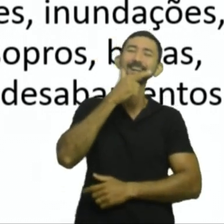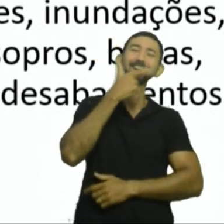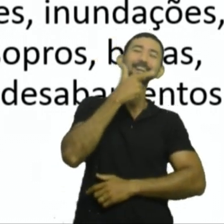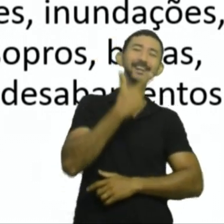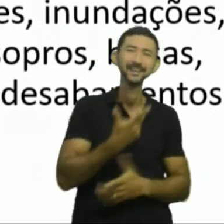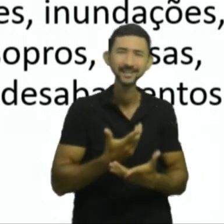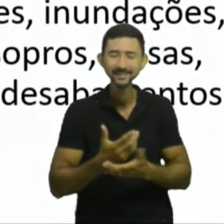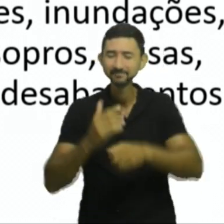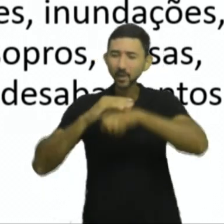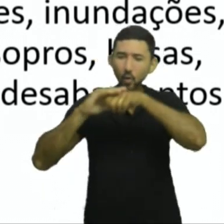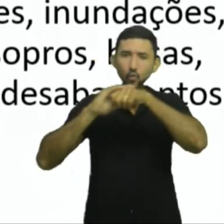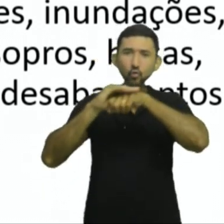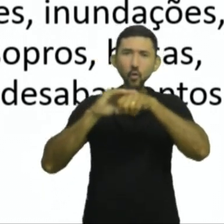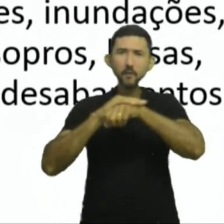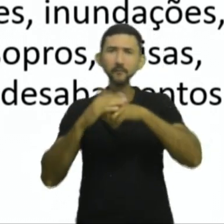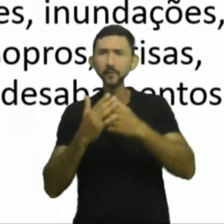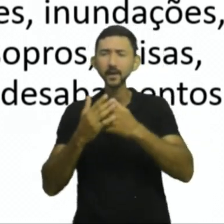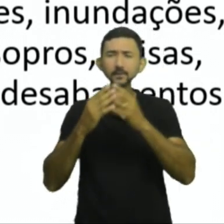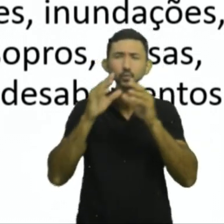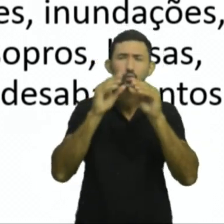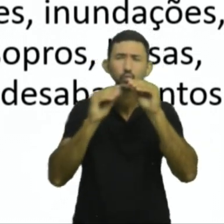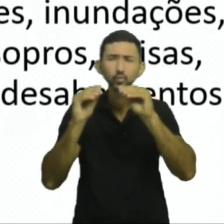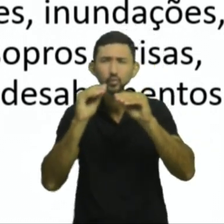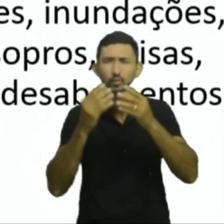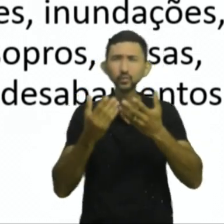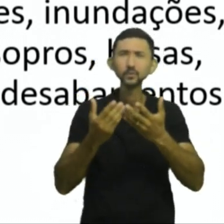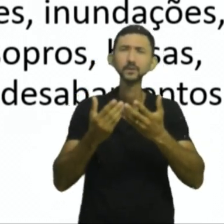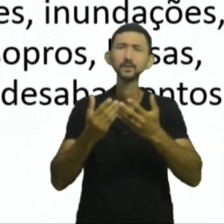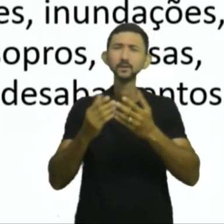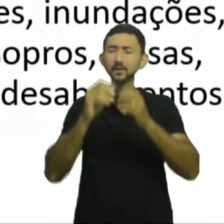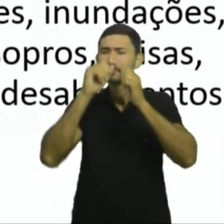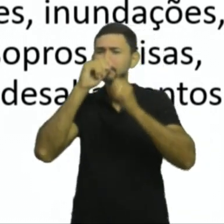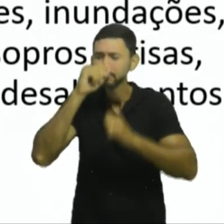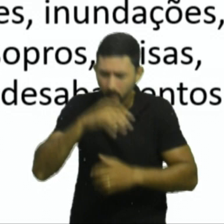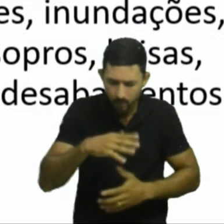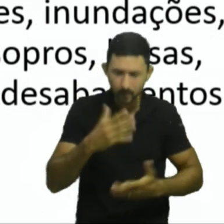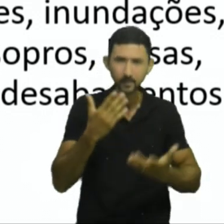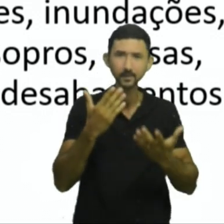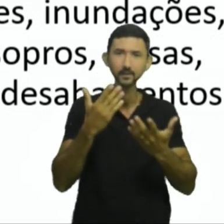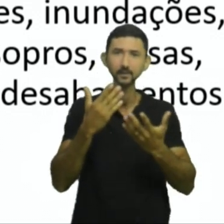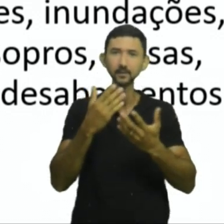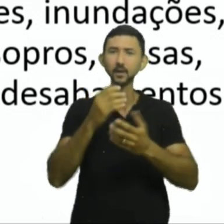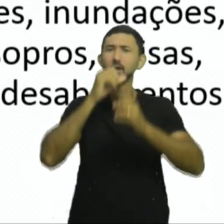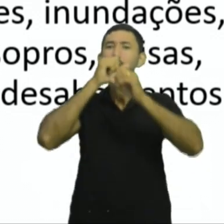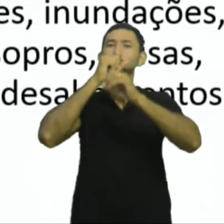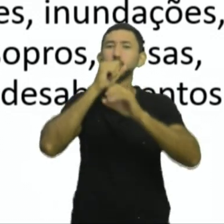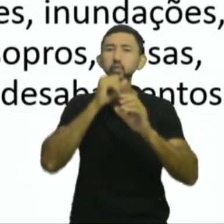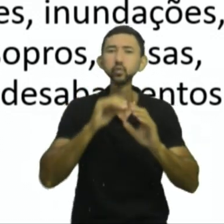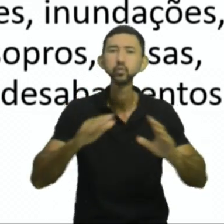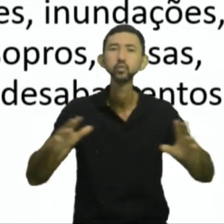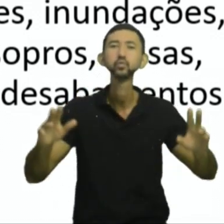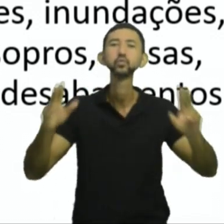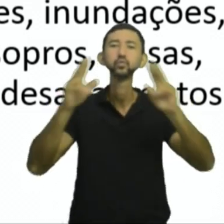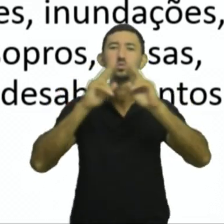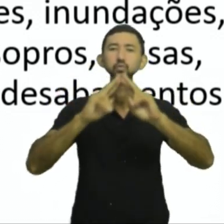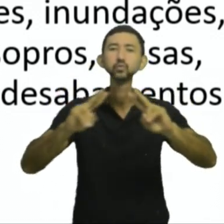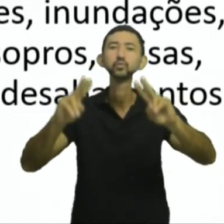gargalhadas, conversas, sussurros, espirros, assopros,